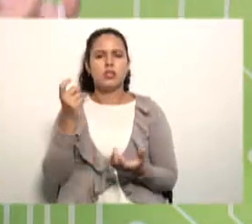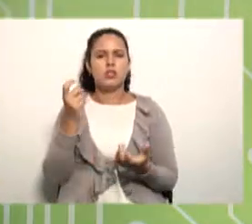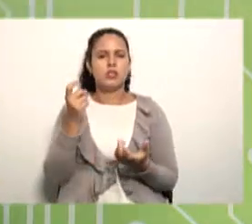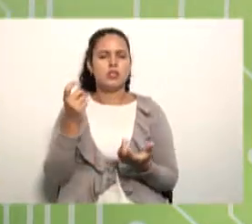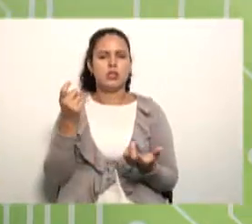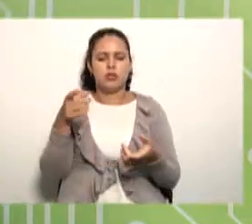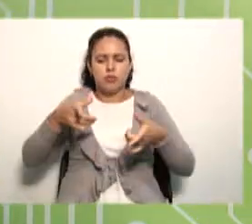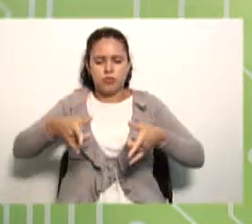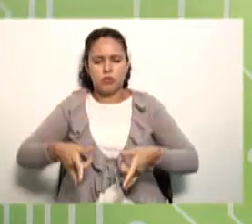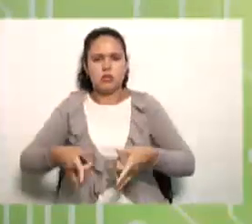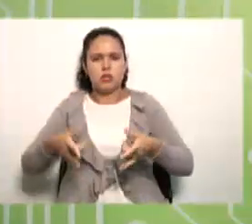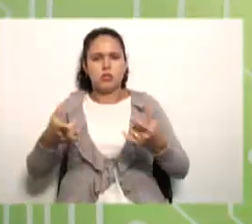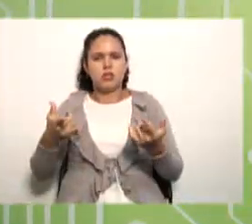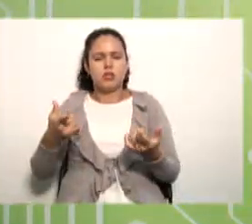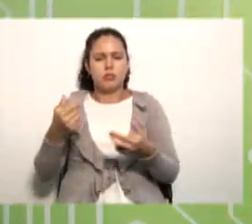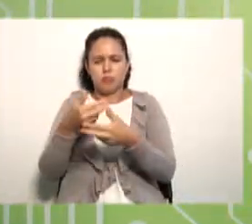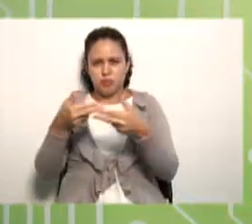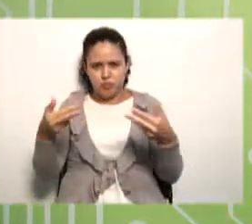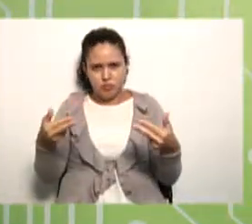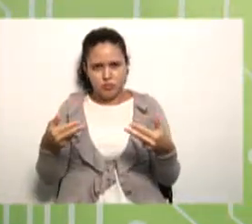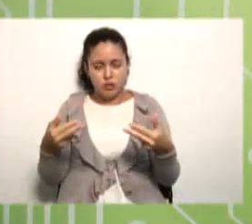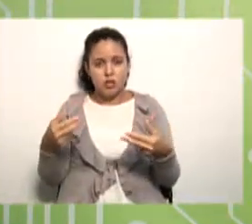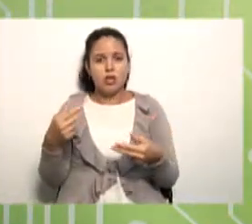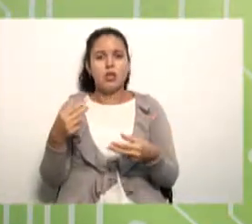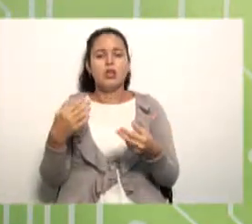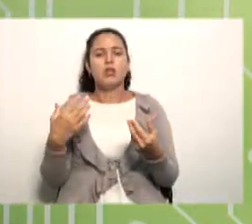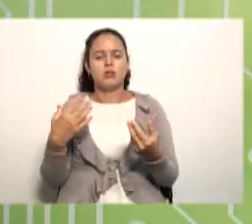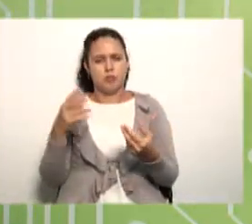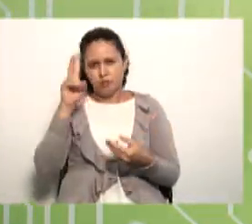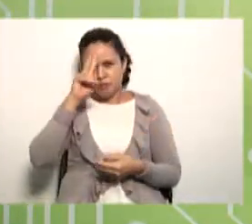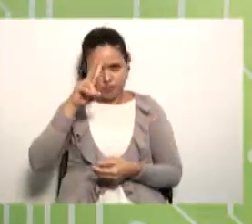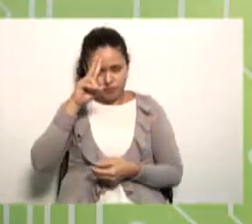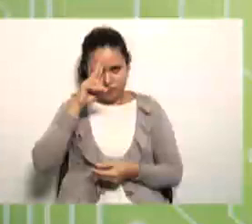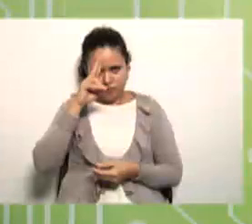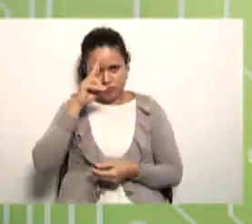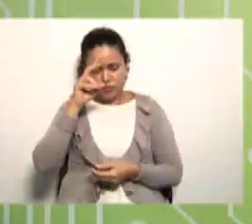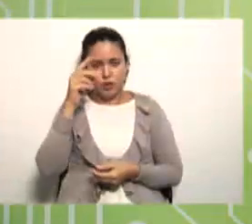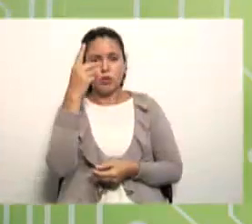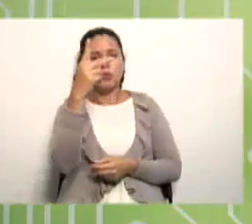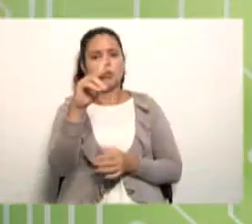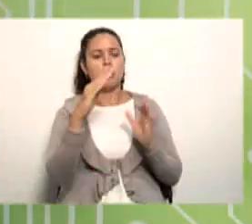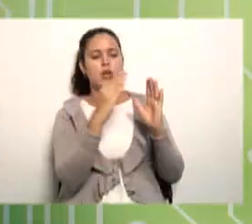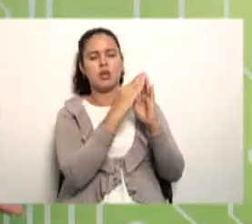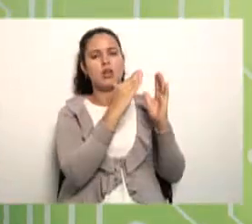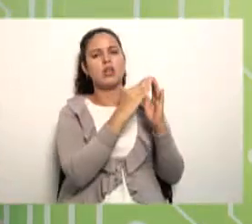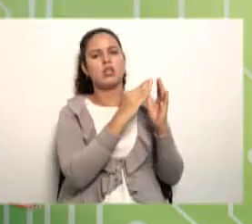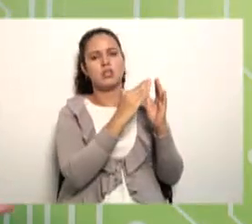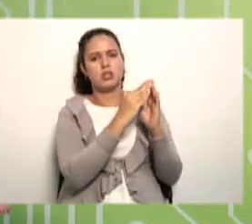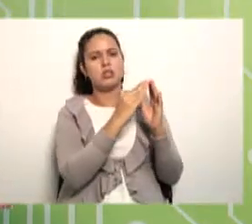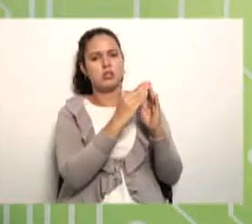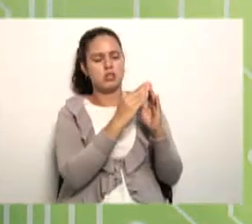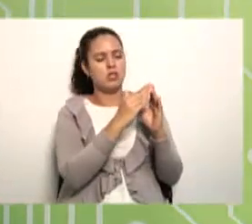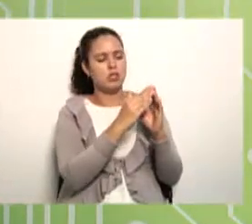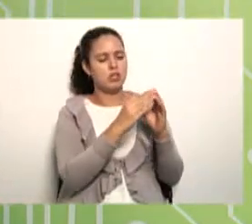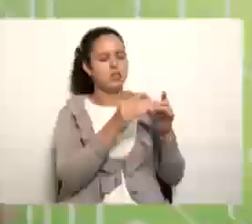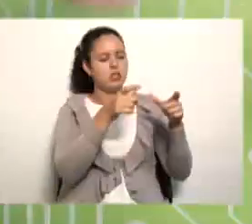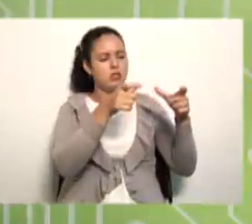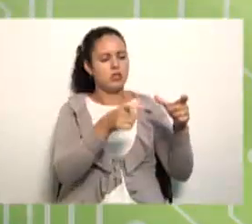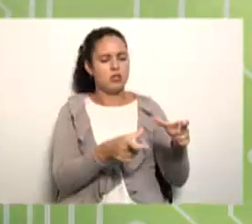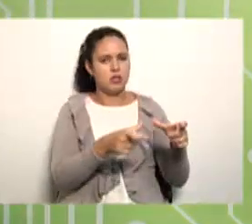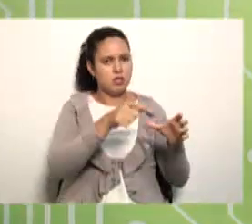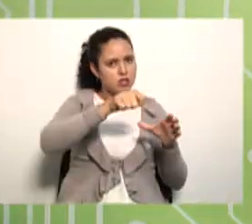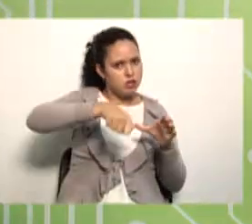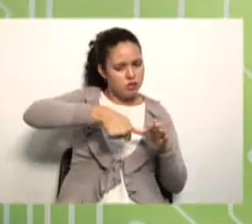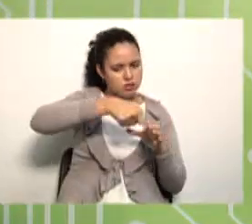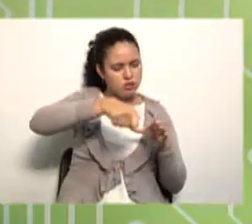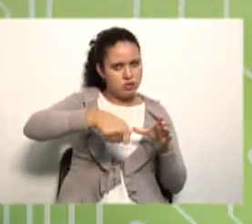isso com o que você tem hoje em dia. Normalmente, quando a gente faz essa reflexão, a gente percebe o quanto que hoje em dia a gente usa a mais